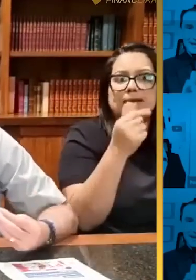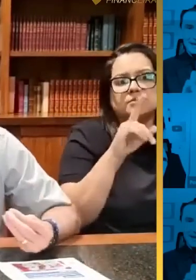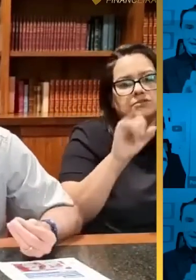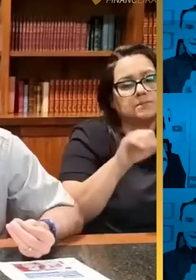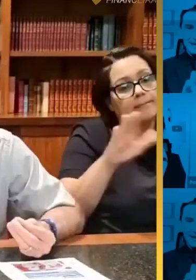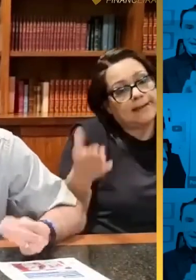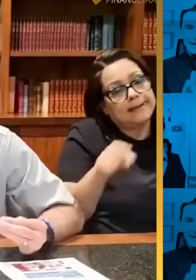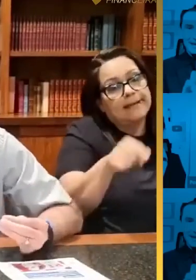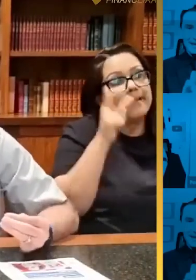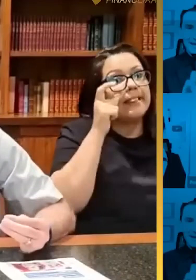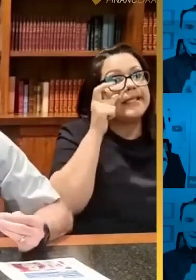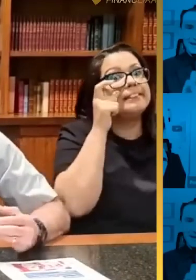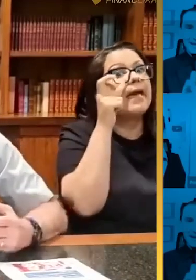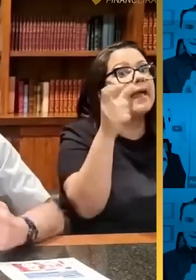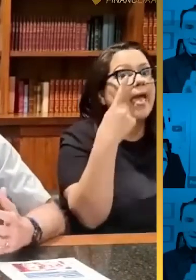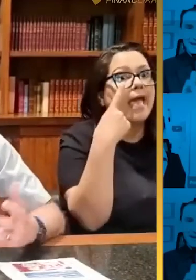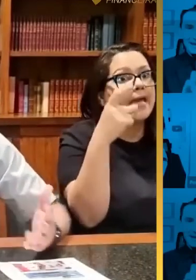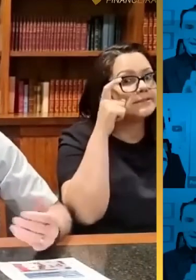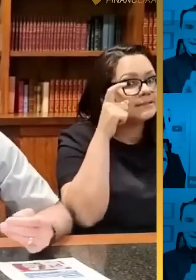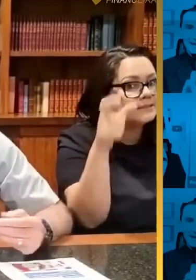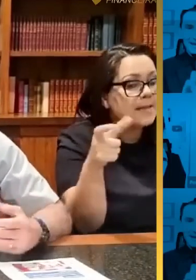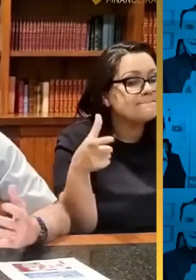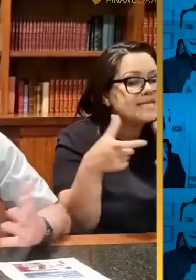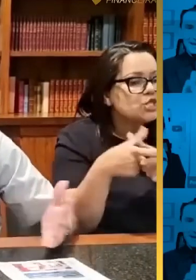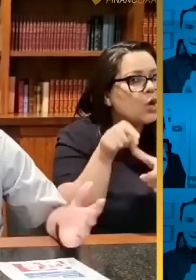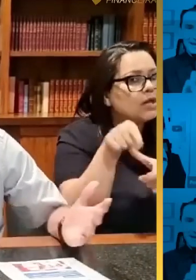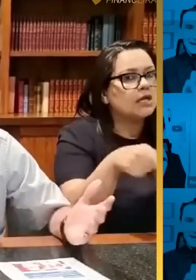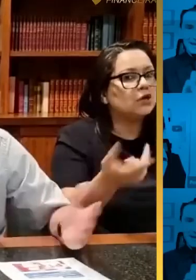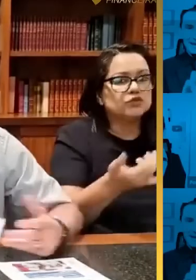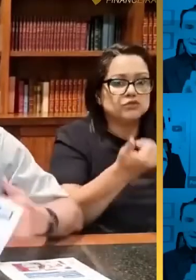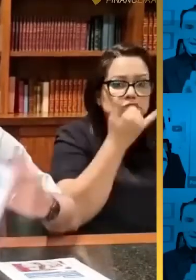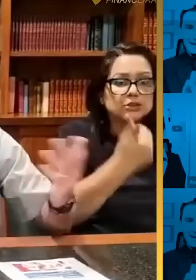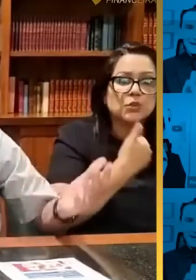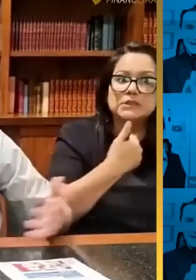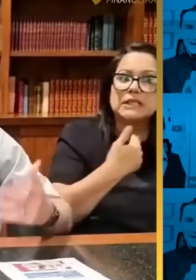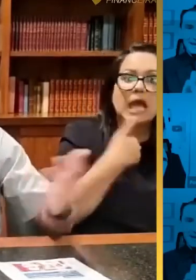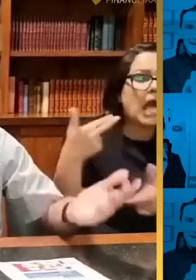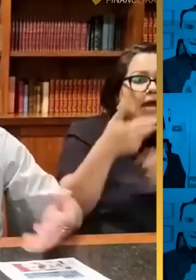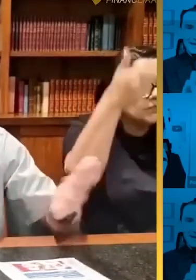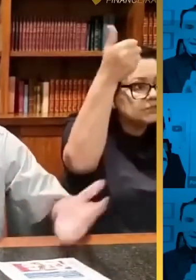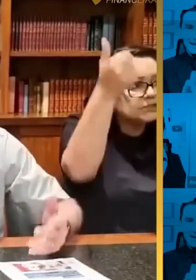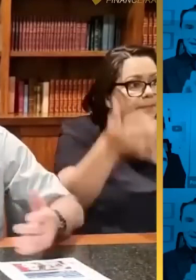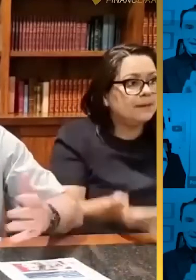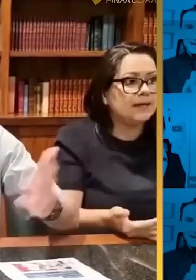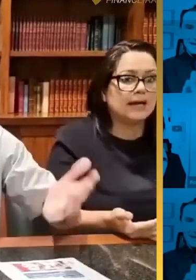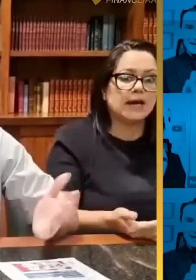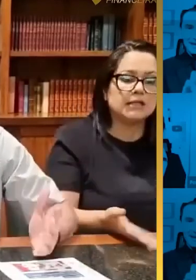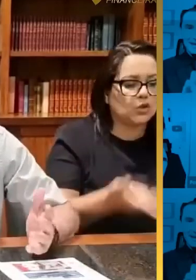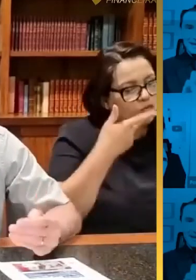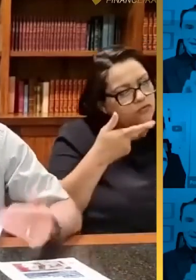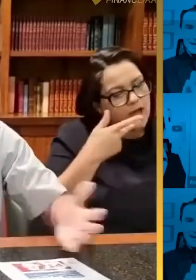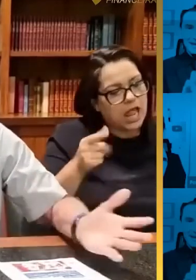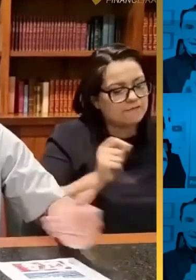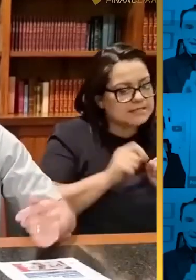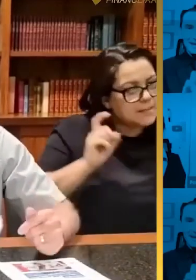interesse enorme dos minoritários, há um interesse enorme que eu não consigo explicar, eu não vou cometer nenhuma injustiça